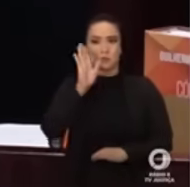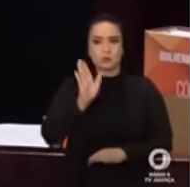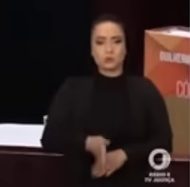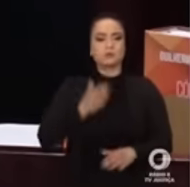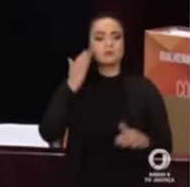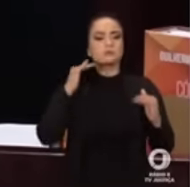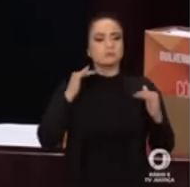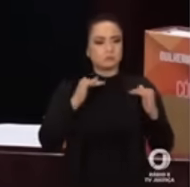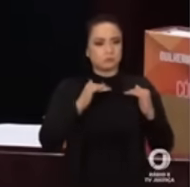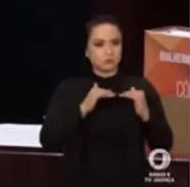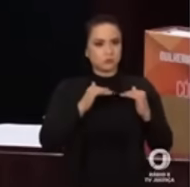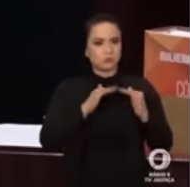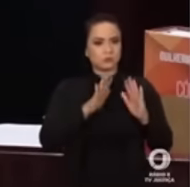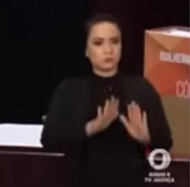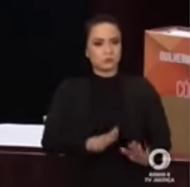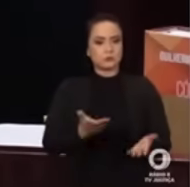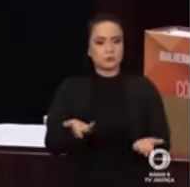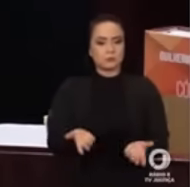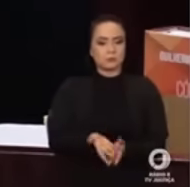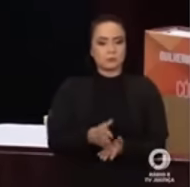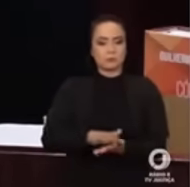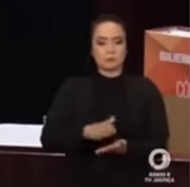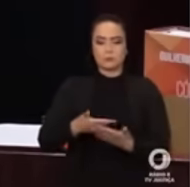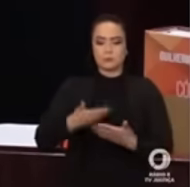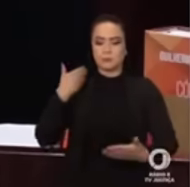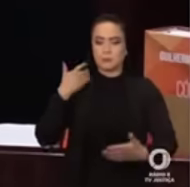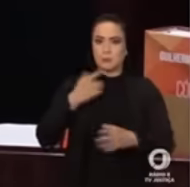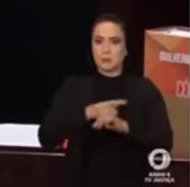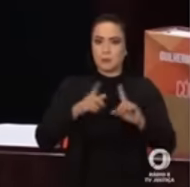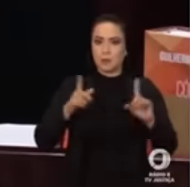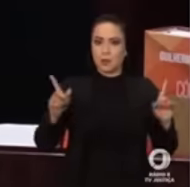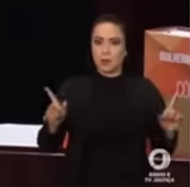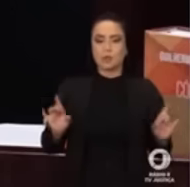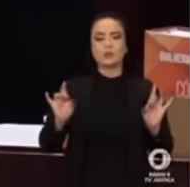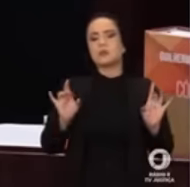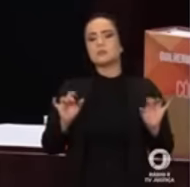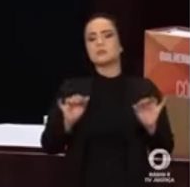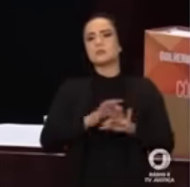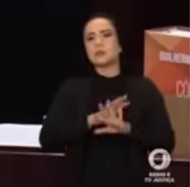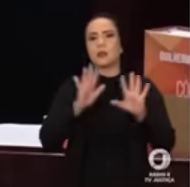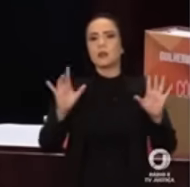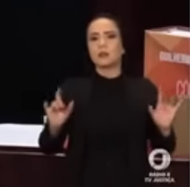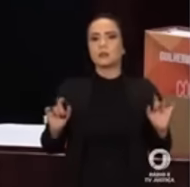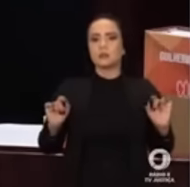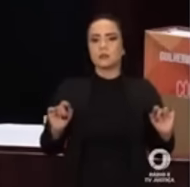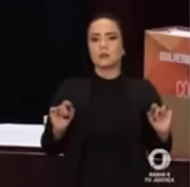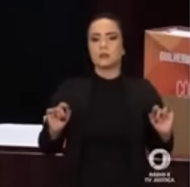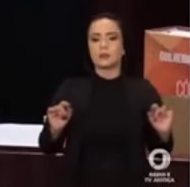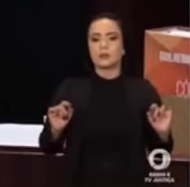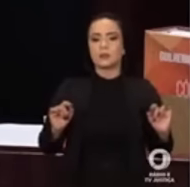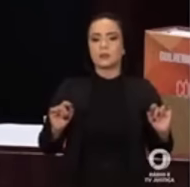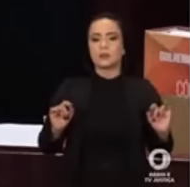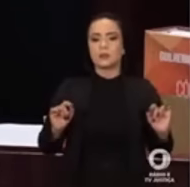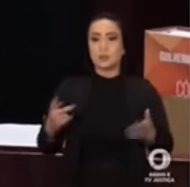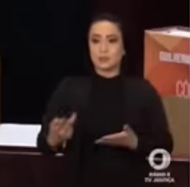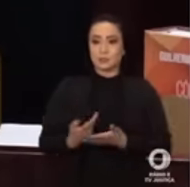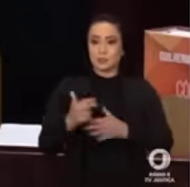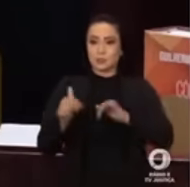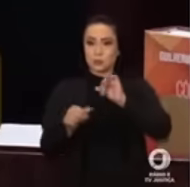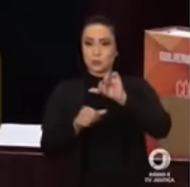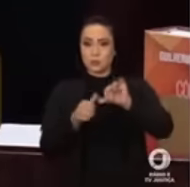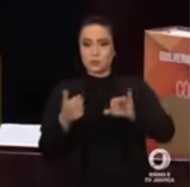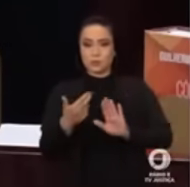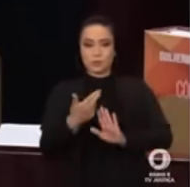vencido pelos precedentes, mas, de toda sorte, apenas para ficar claro que houve mudanças de